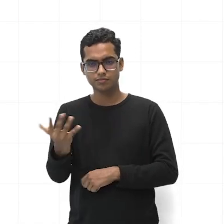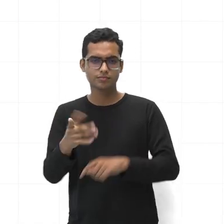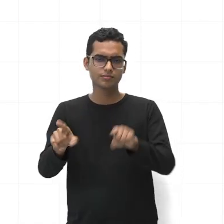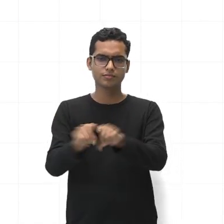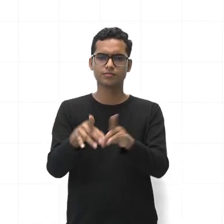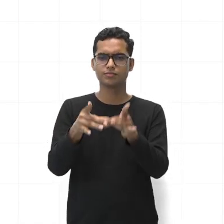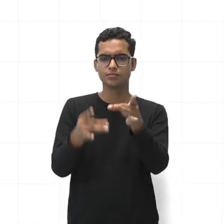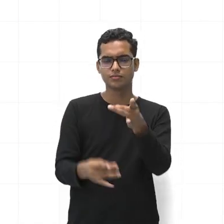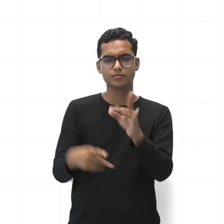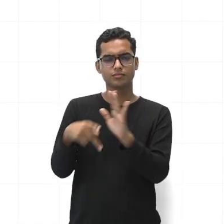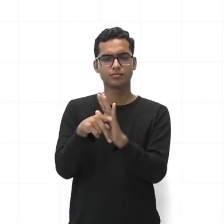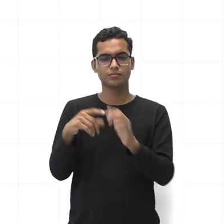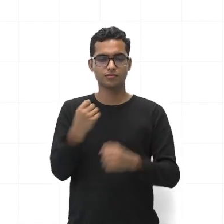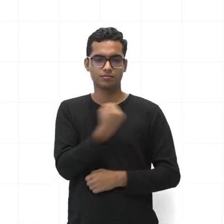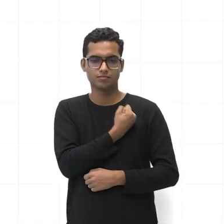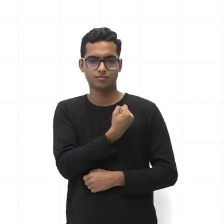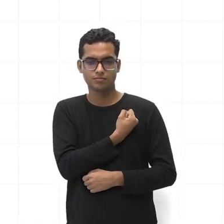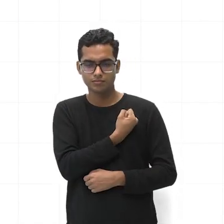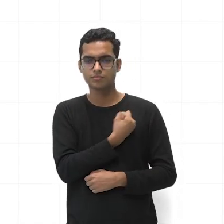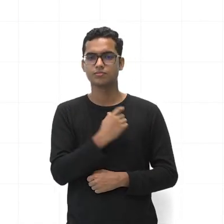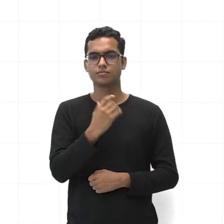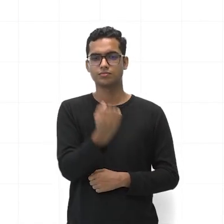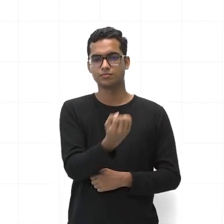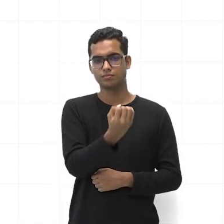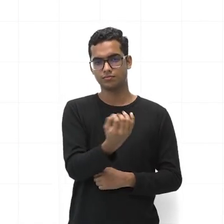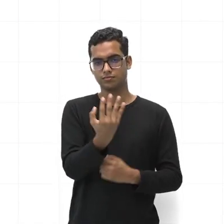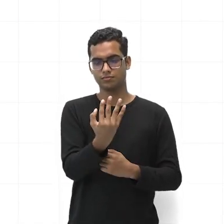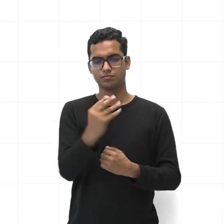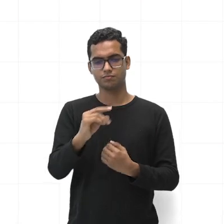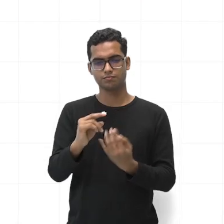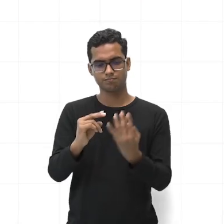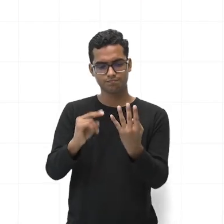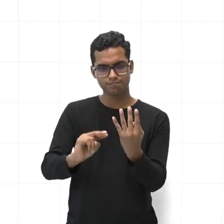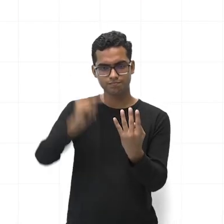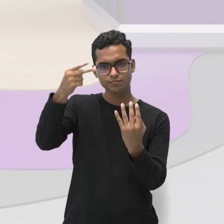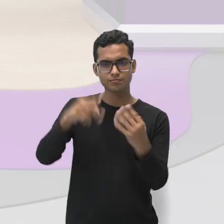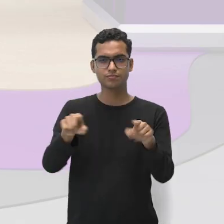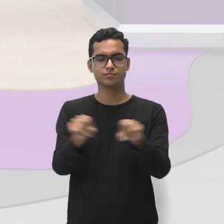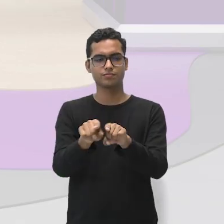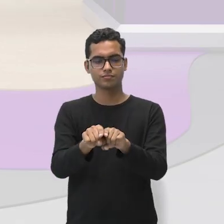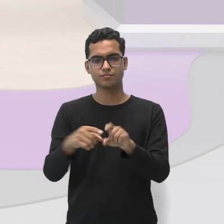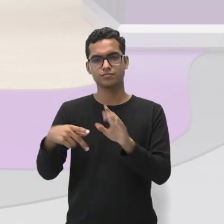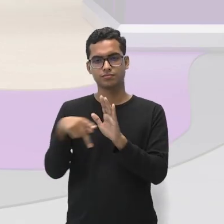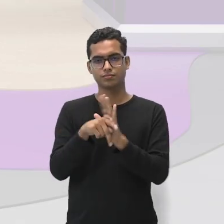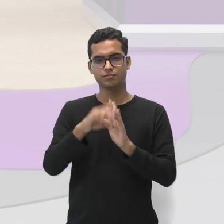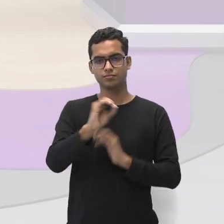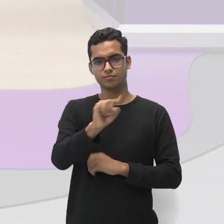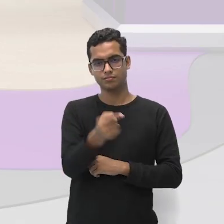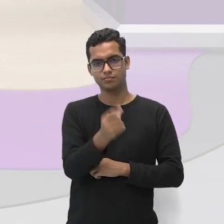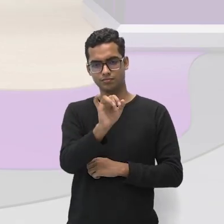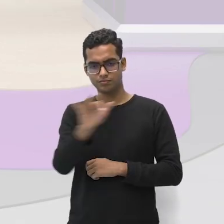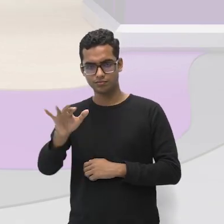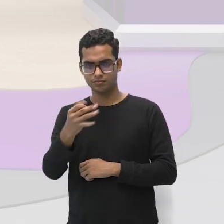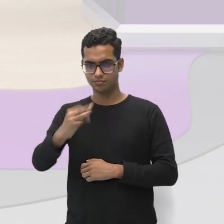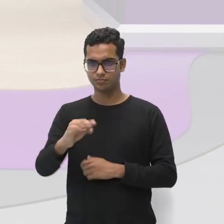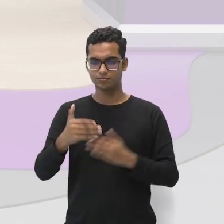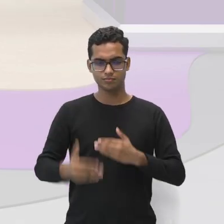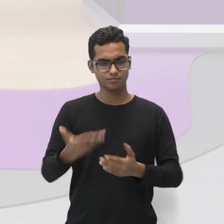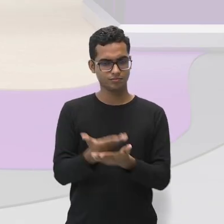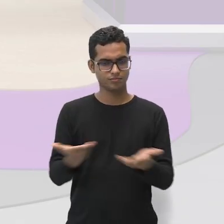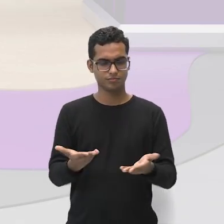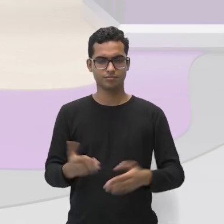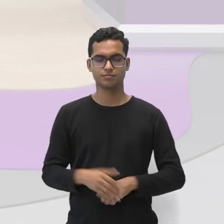Detalhamento: potenciação com números racionais na forma decimal. Todo mundo pronto? Vamos à